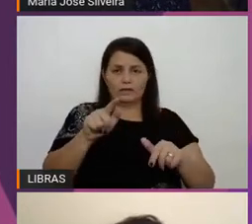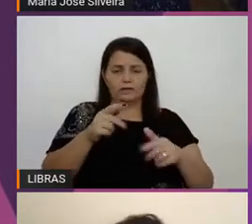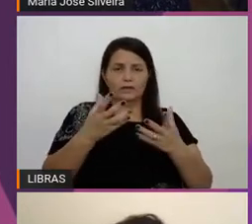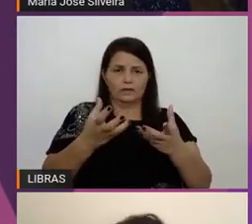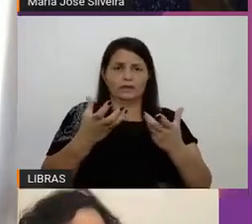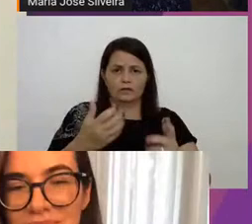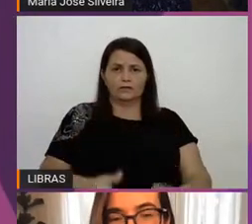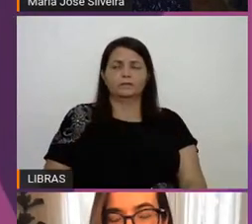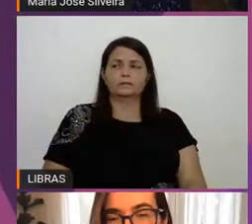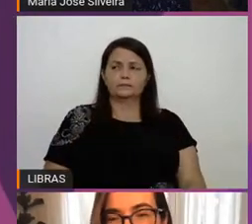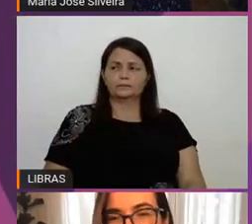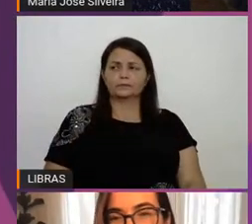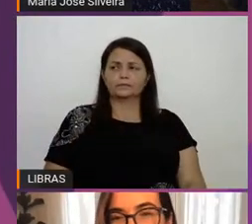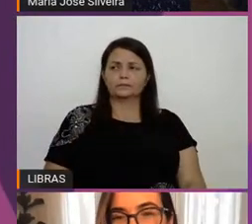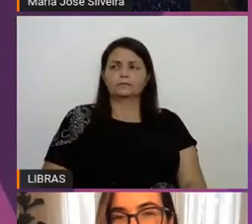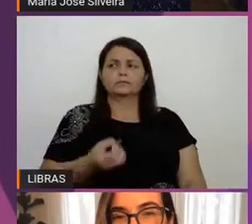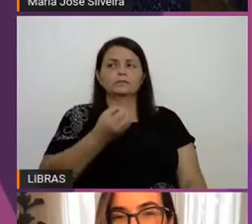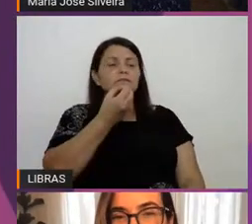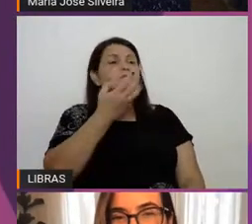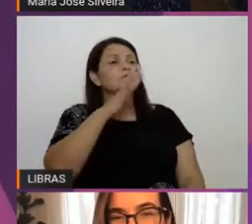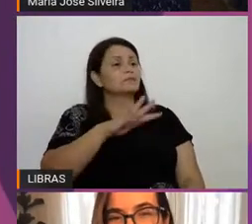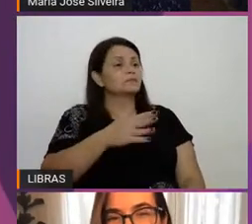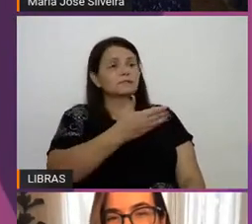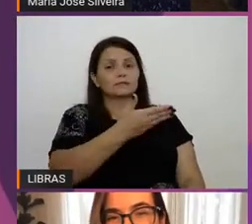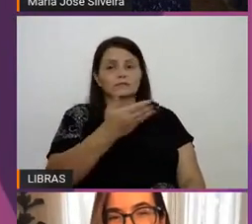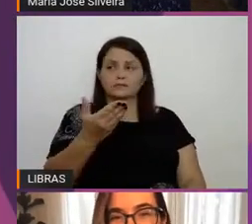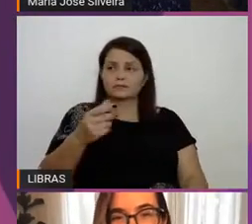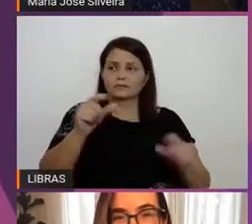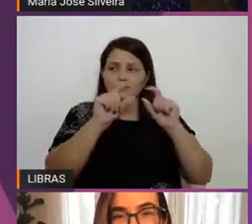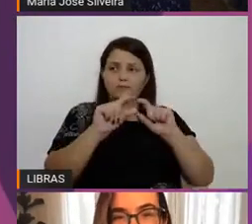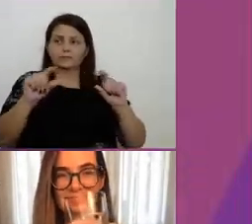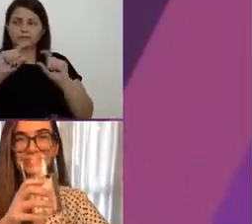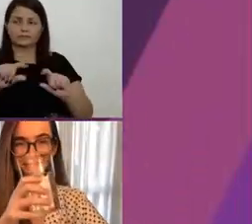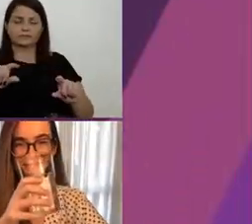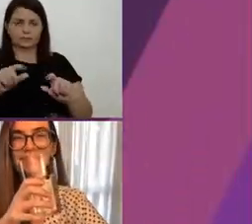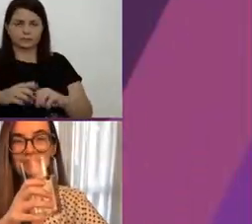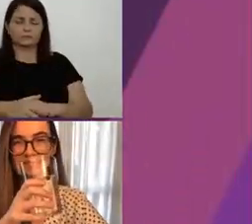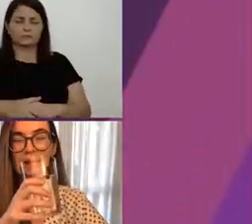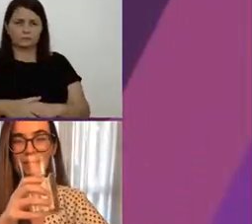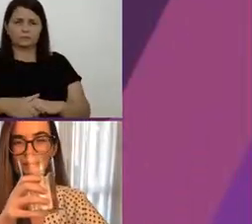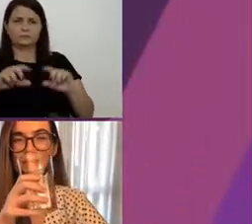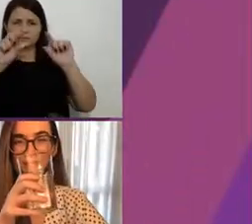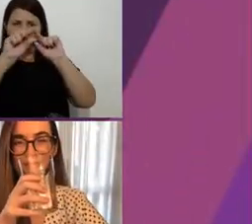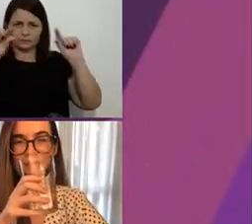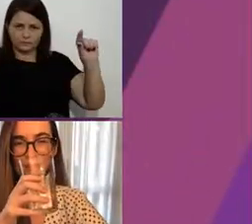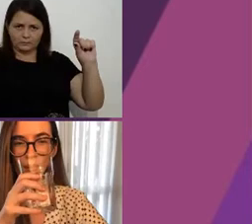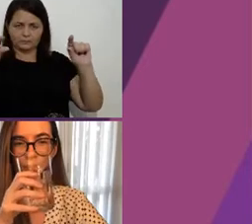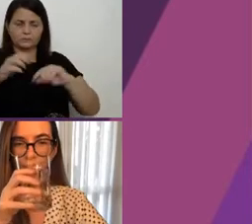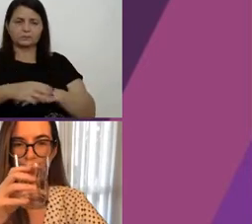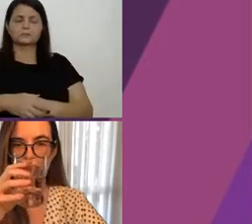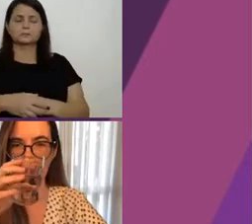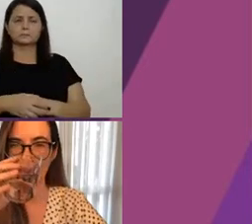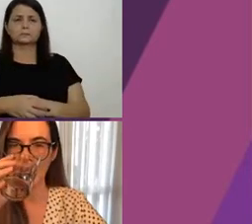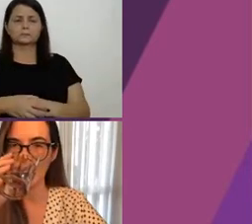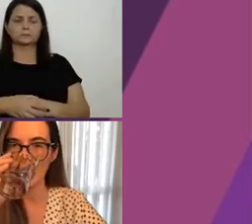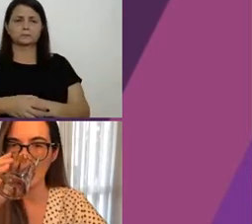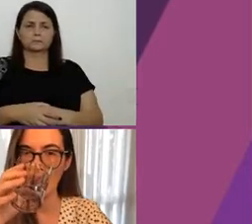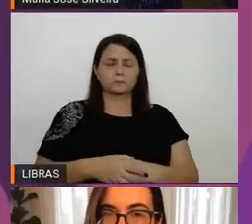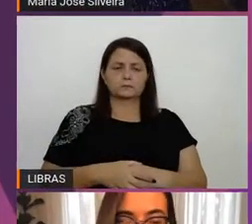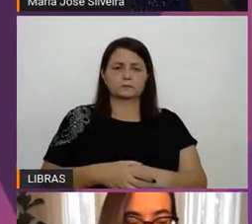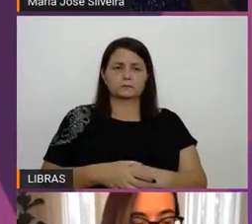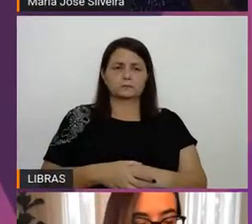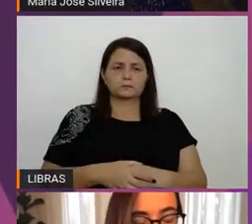tá bom boa tarde eu vou levar o primeiro parado mesmo o início de um